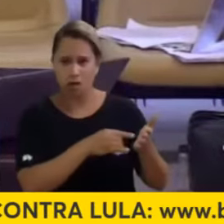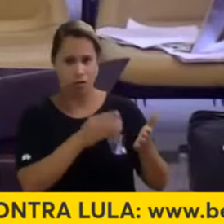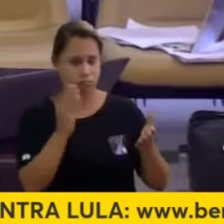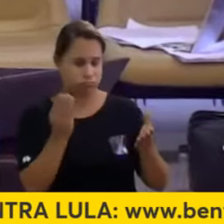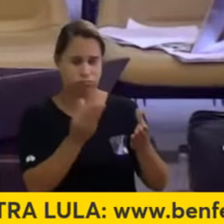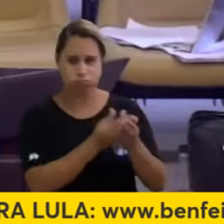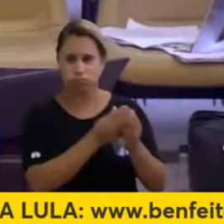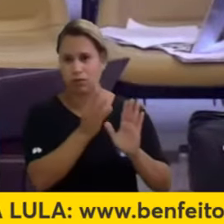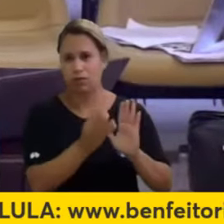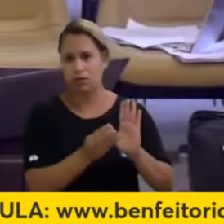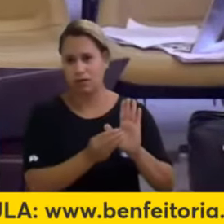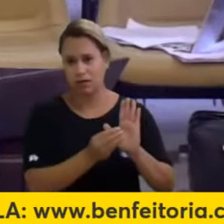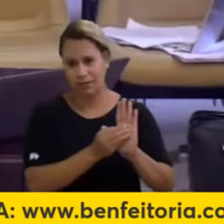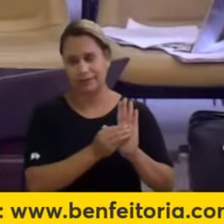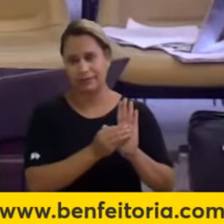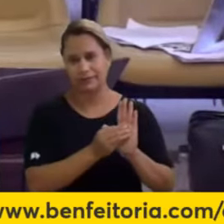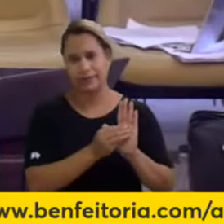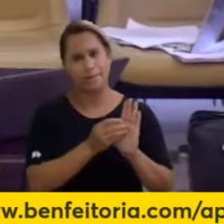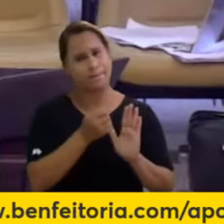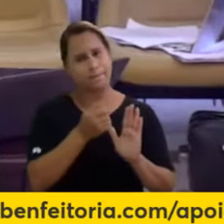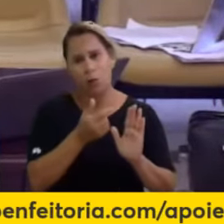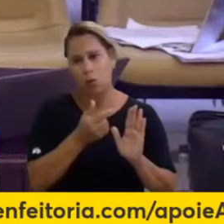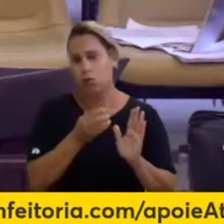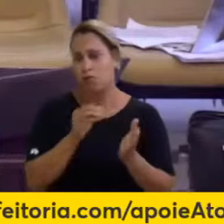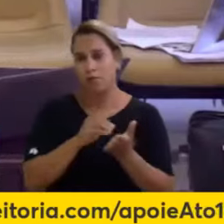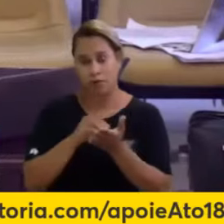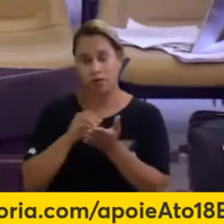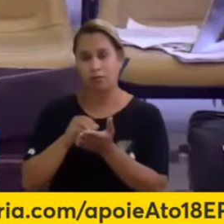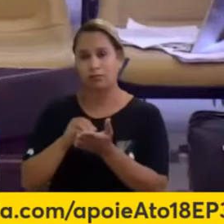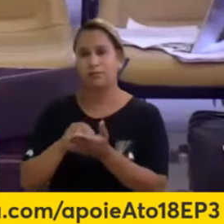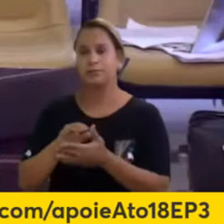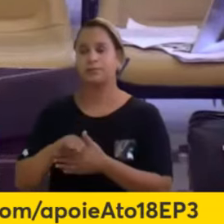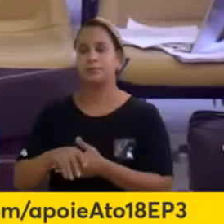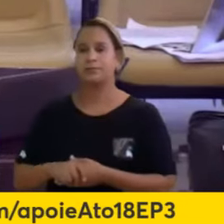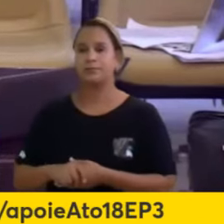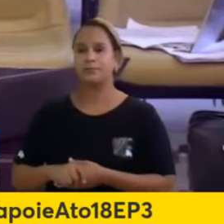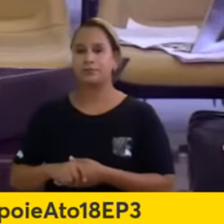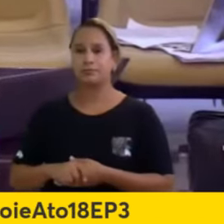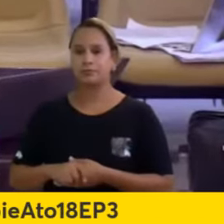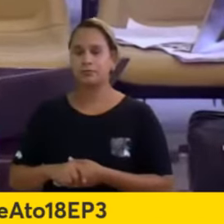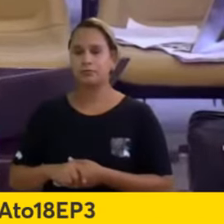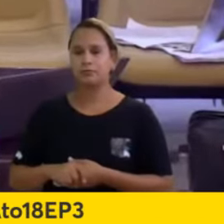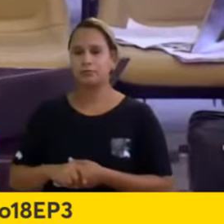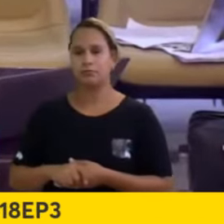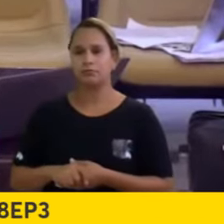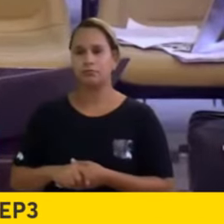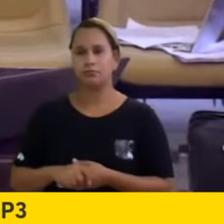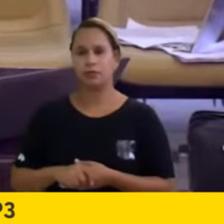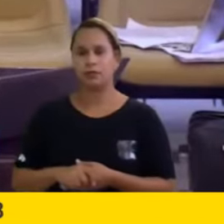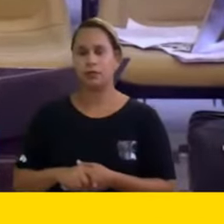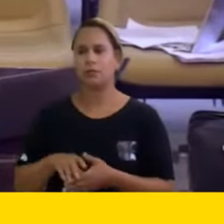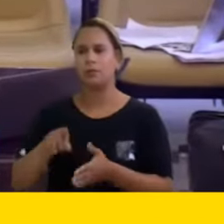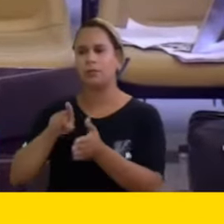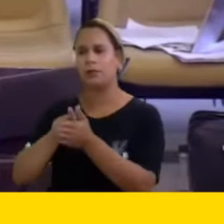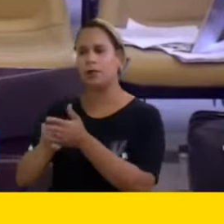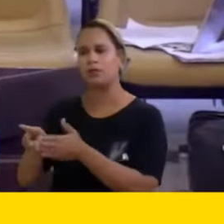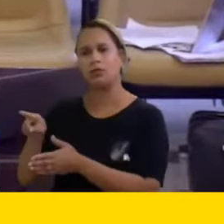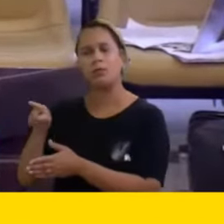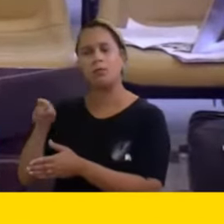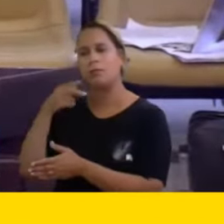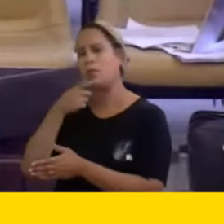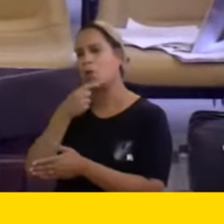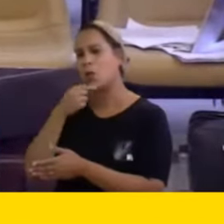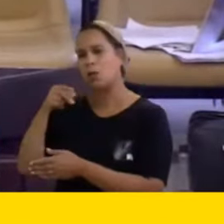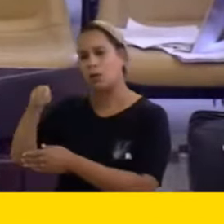Dr Luciano conduziu a audiência Murilo que foi o Instituto de Pesquisa paran na pesquisa que mais acertou nas últimas eleições eu perguntei para ele falei vem cá a